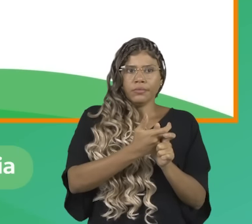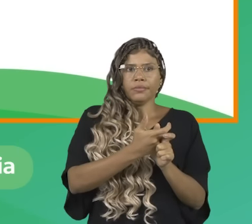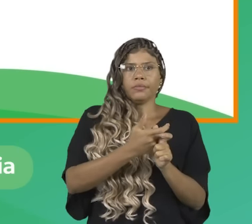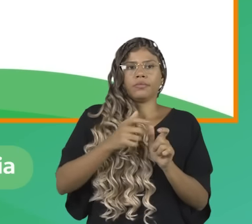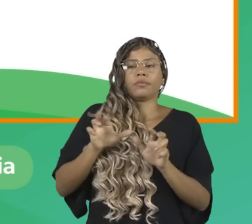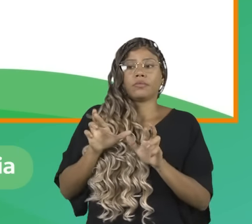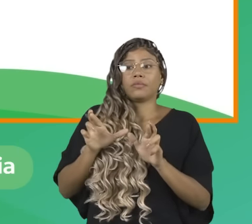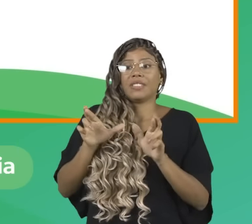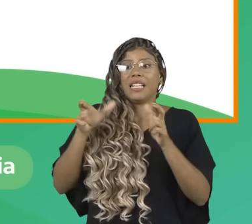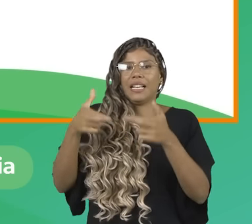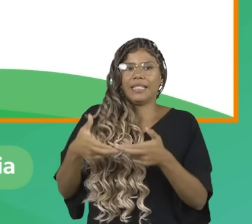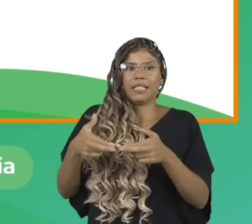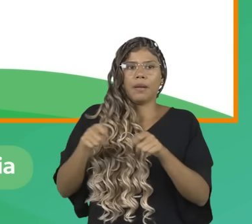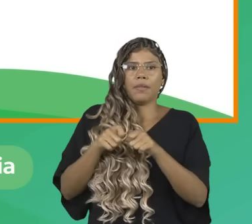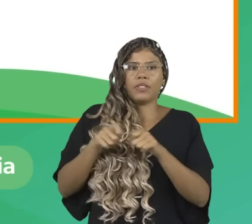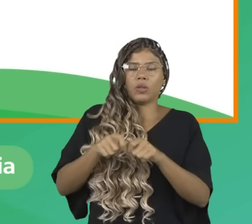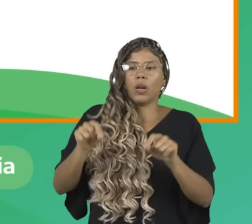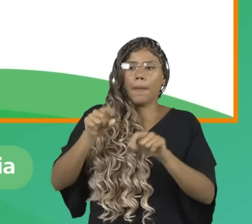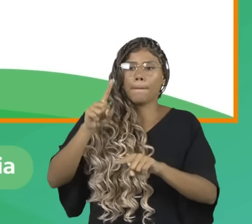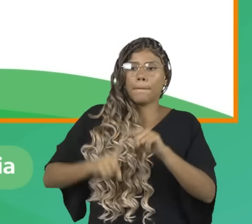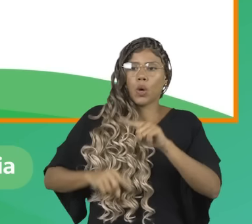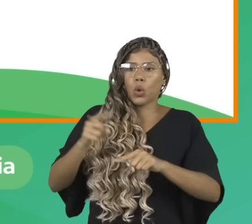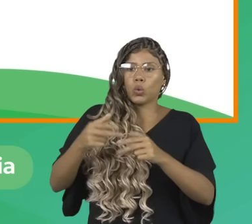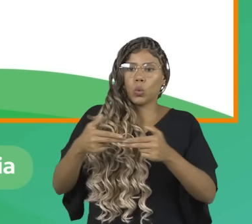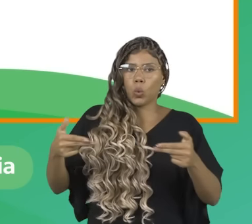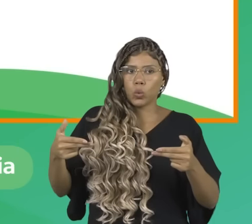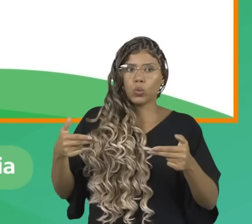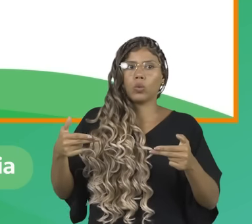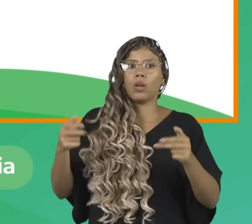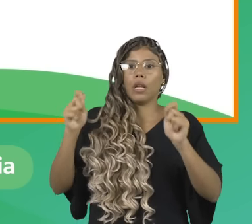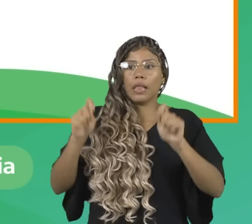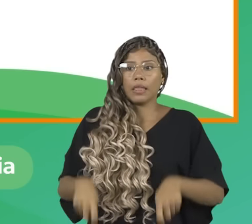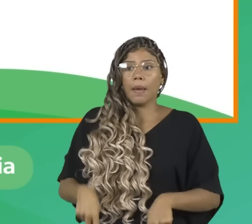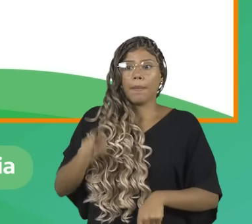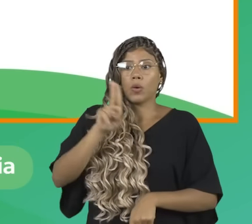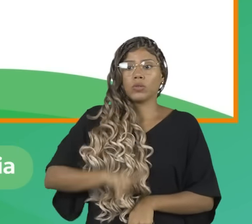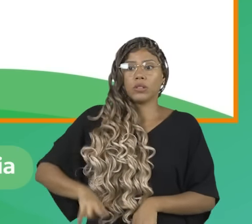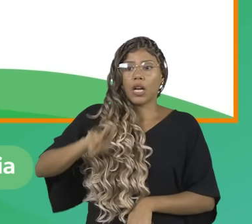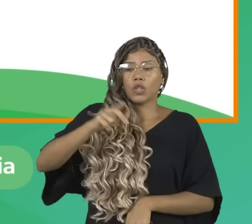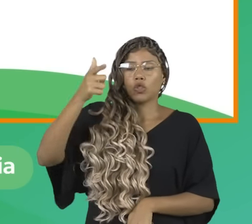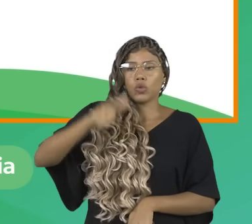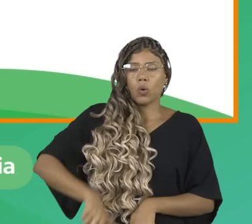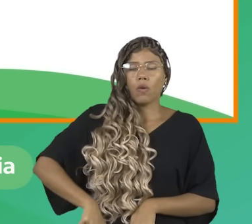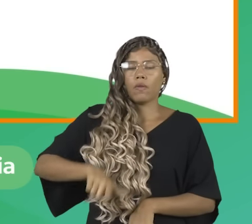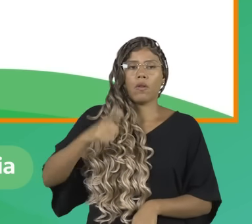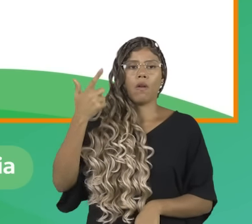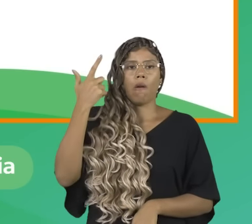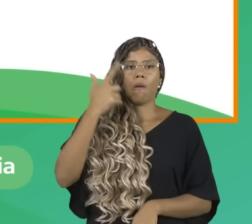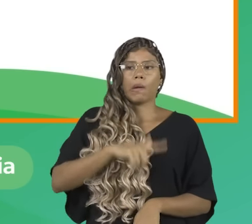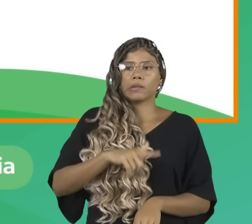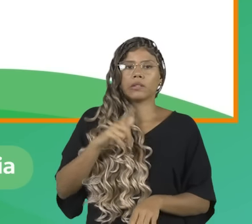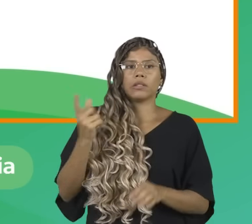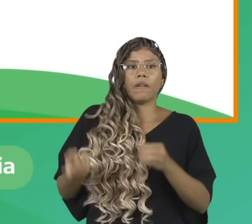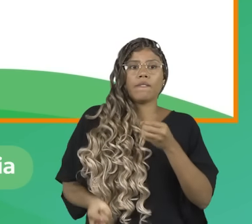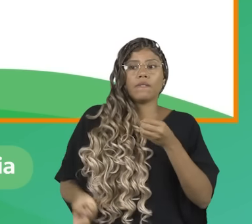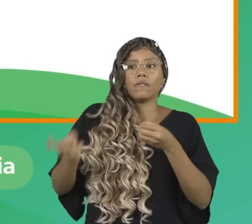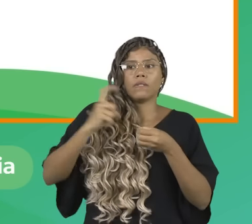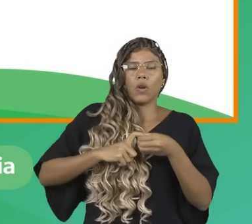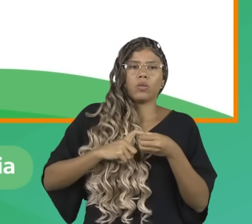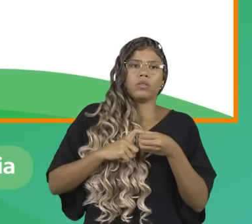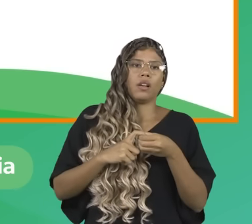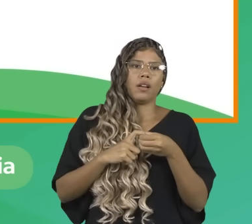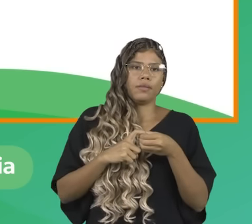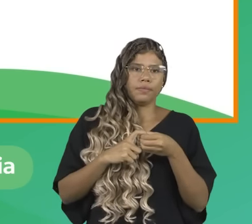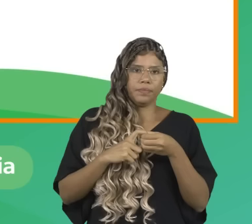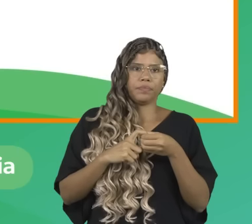possam ser retornados para o meio ou que possam ser retornados para o consumidor e não afetar tanto a extração, porque